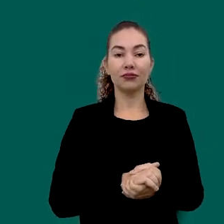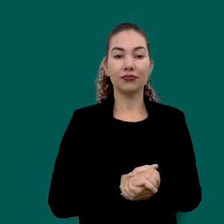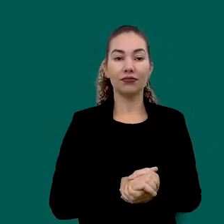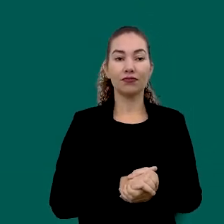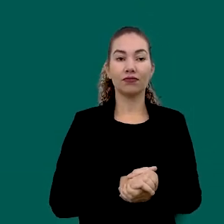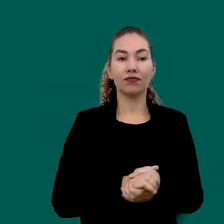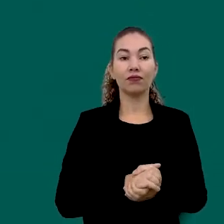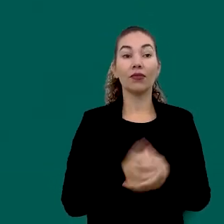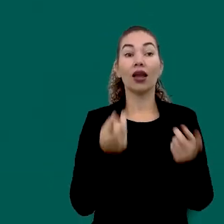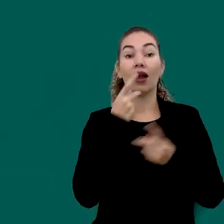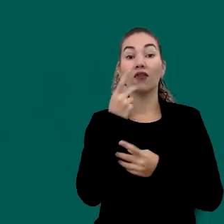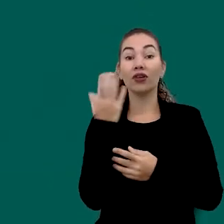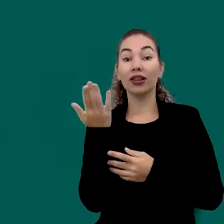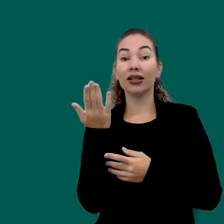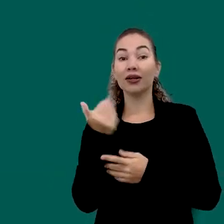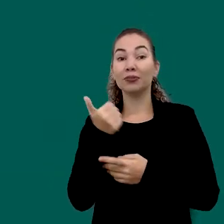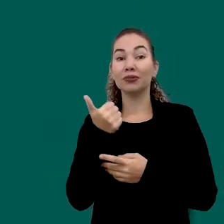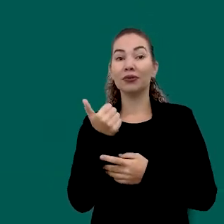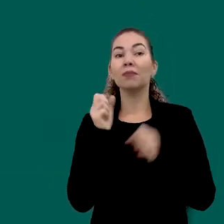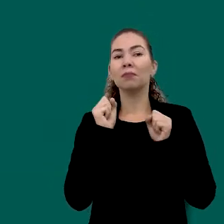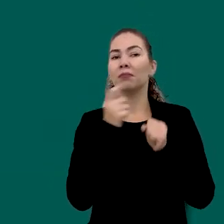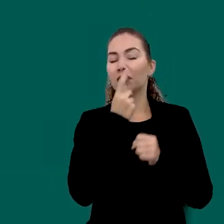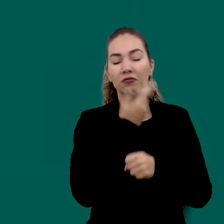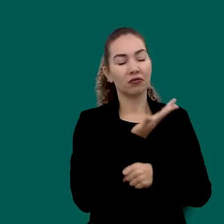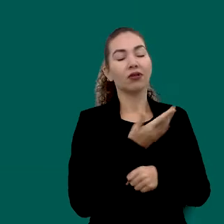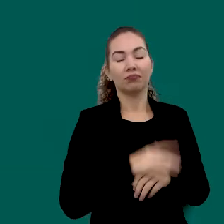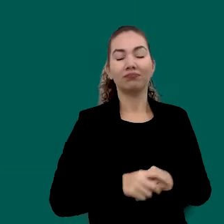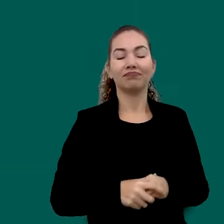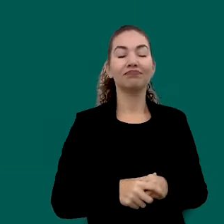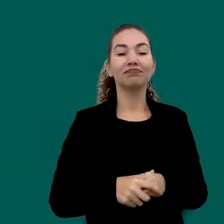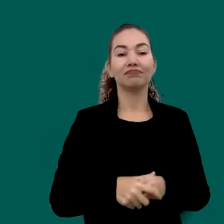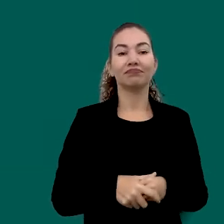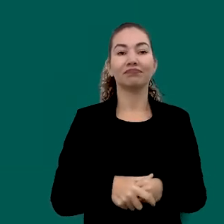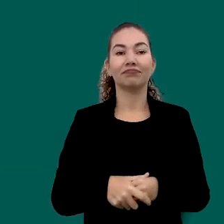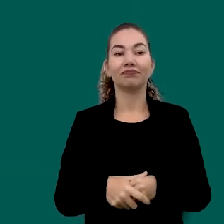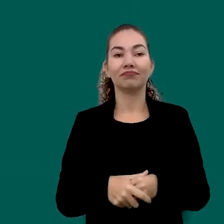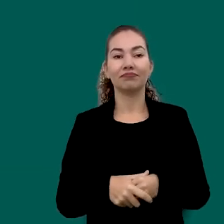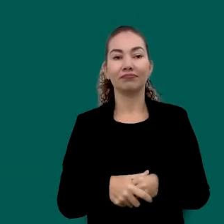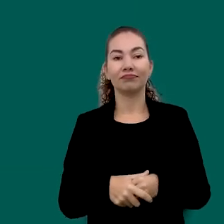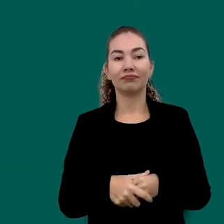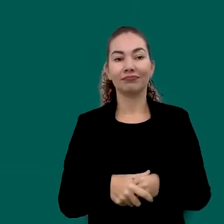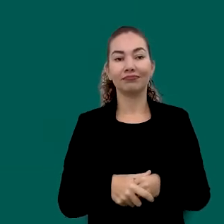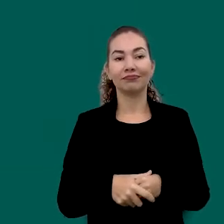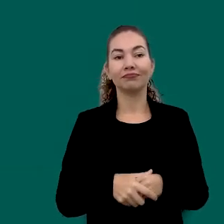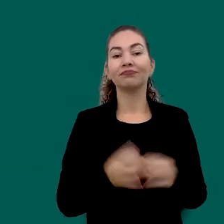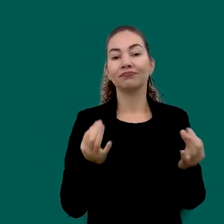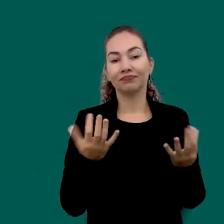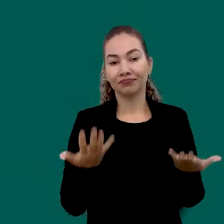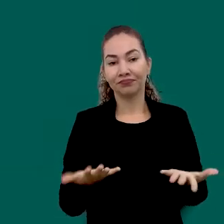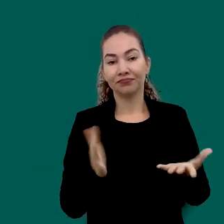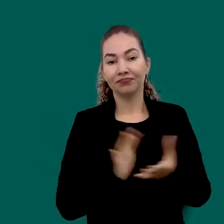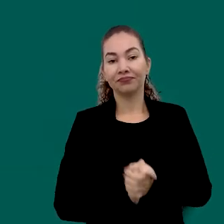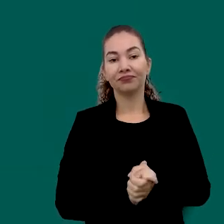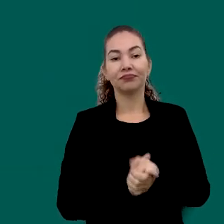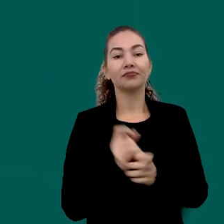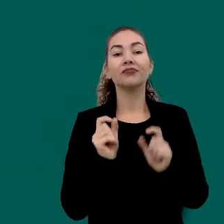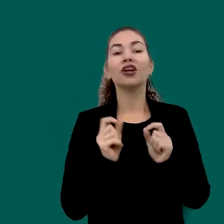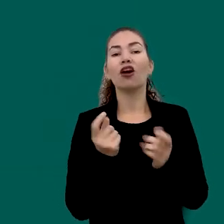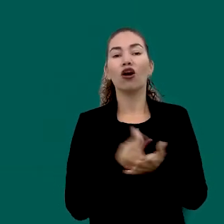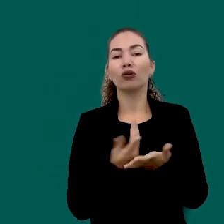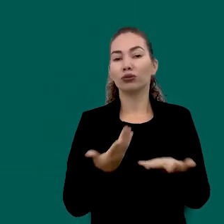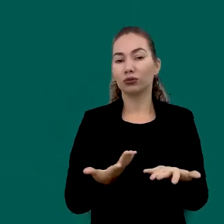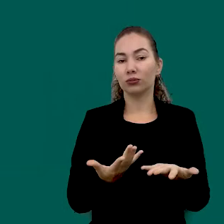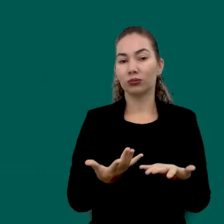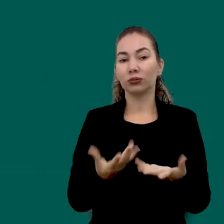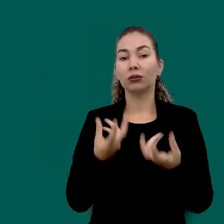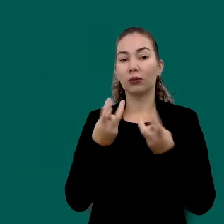Quer falar primeiro, Cássio? Pode falar, bem tranquilo. Complemento. Perfeito. O que acontece, tá? O que a